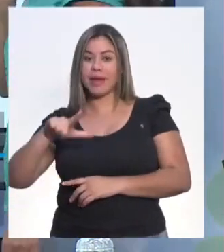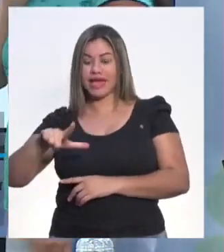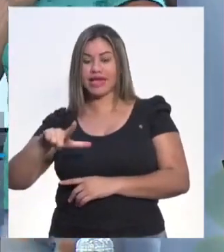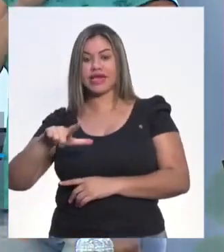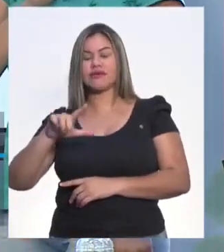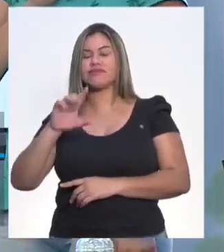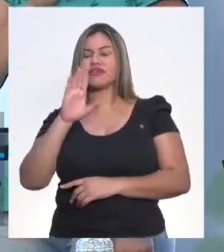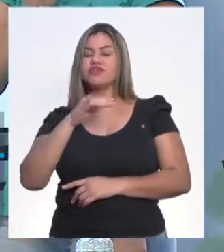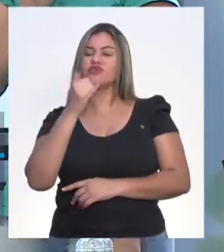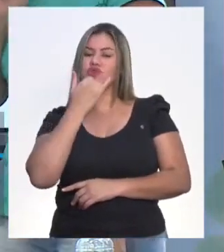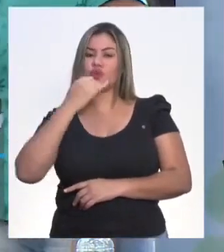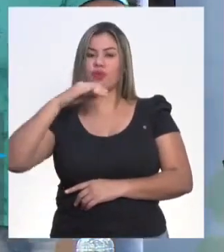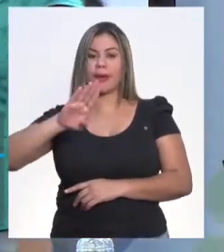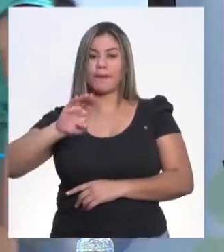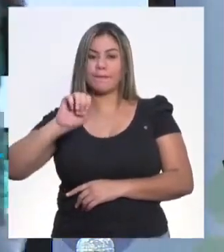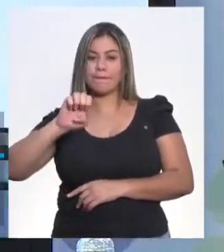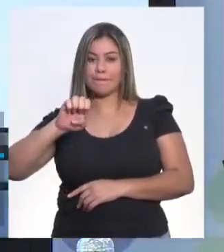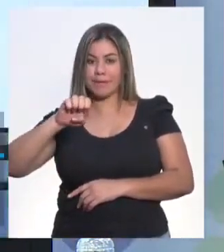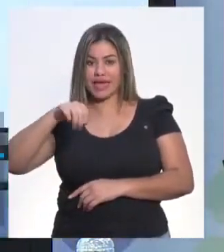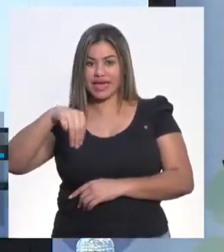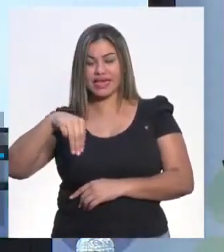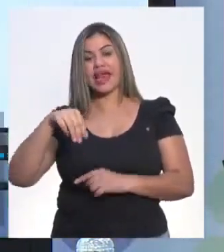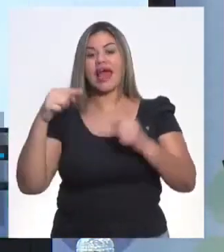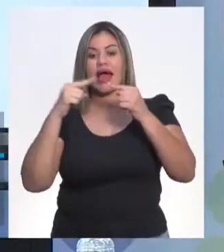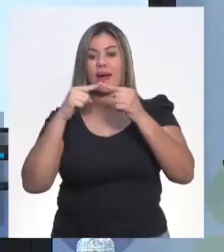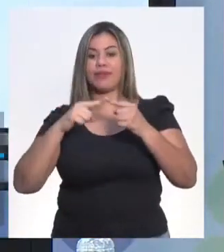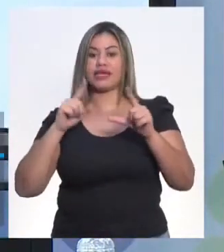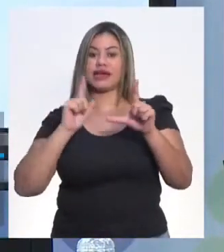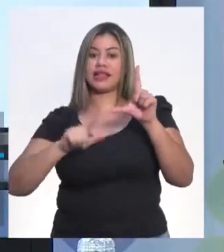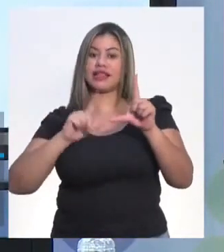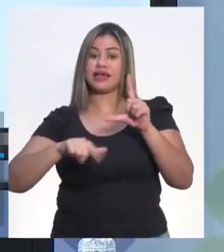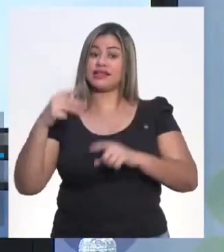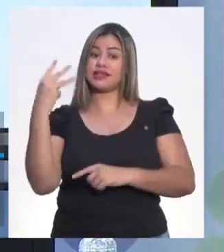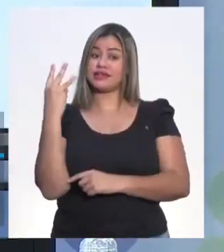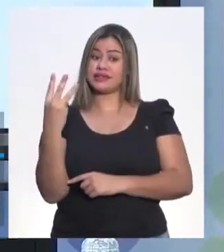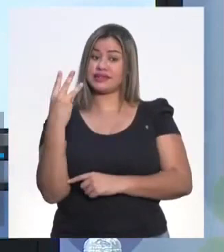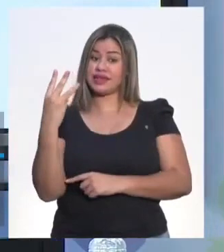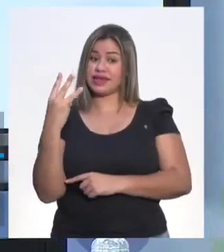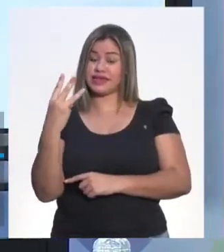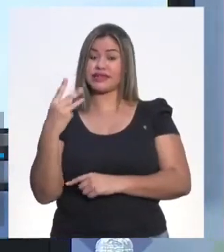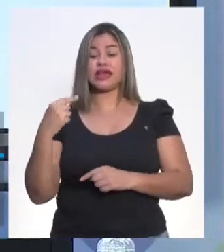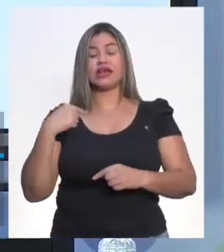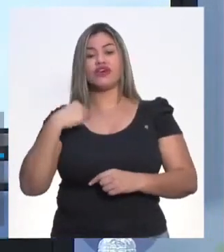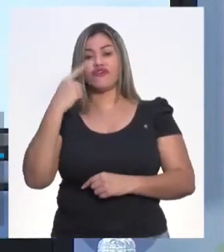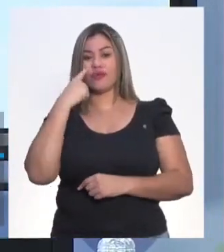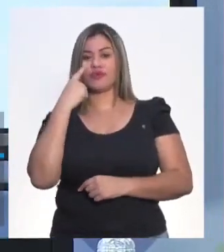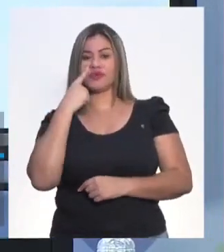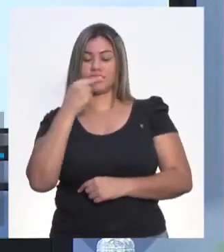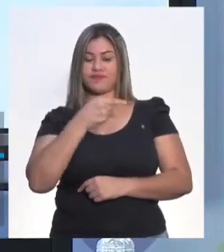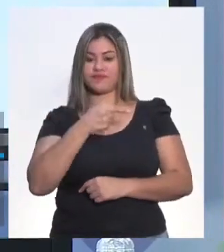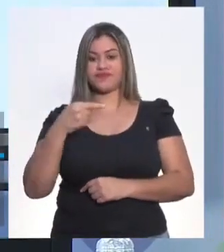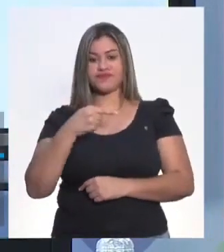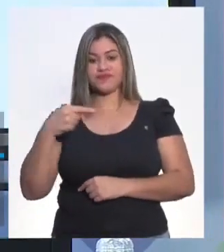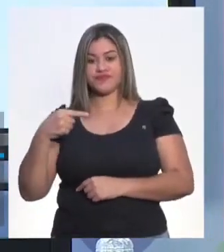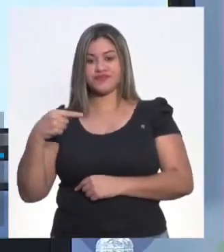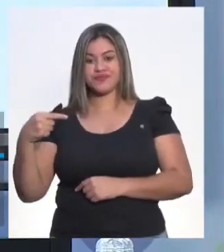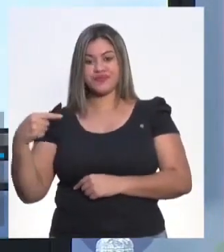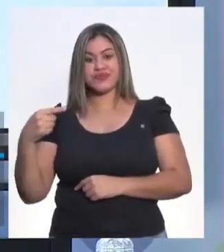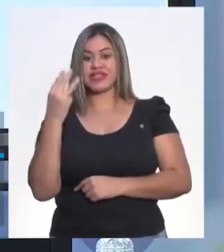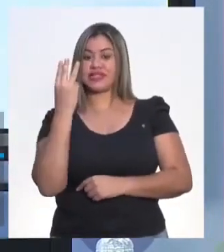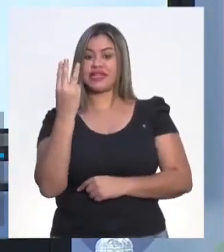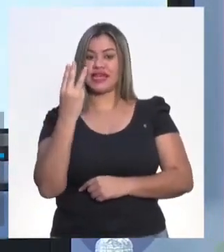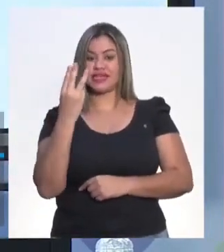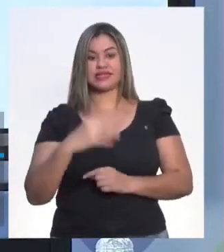todas diferentes. Muito bem. Então, eu vou colocar as 3 possibilidades e começar a pensar.